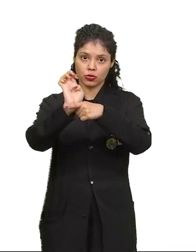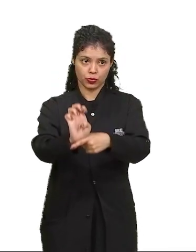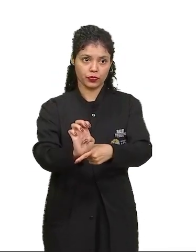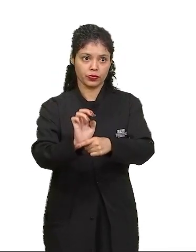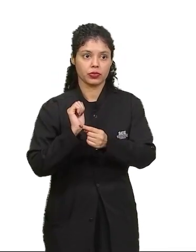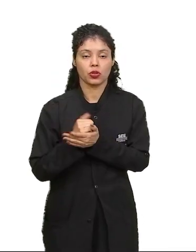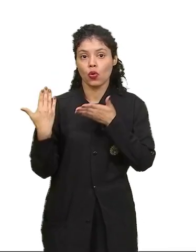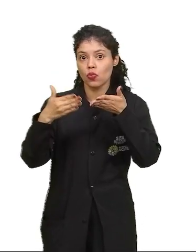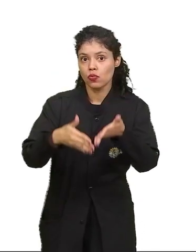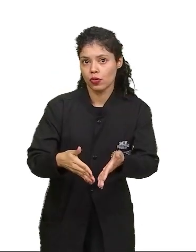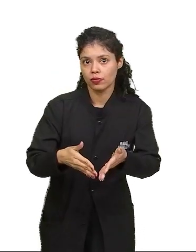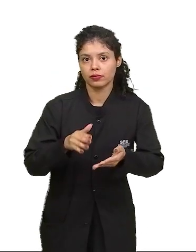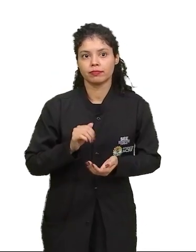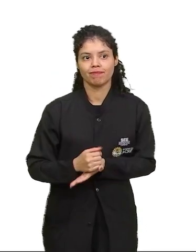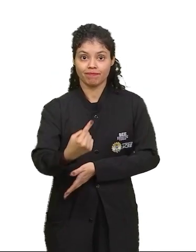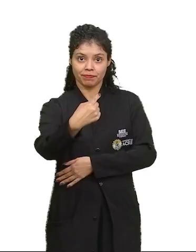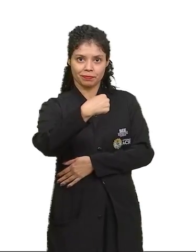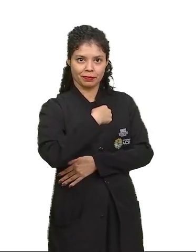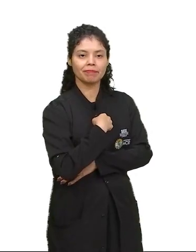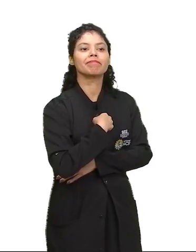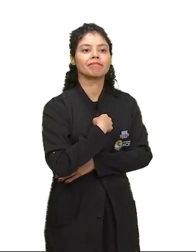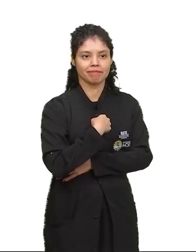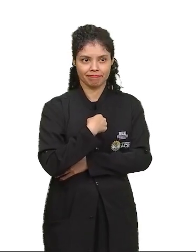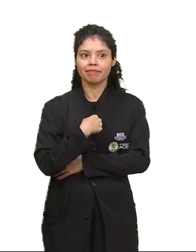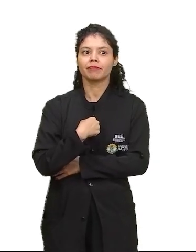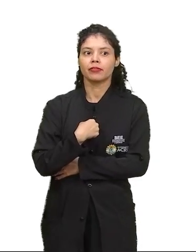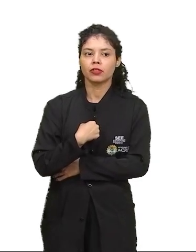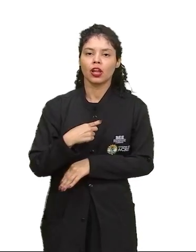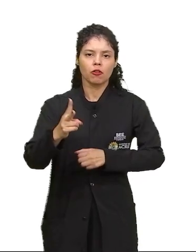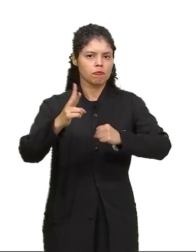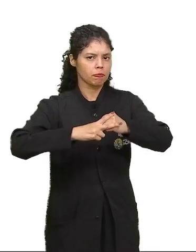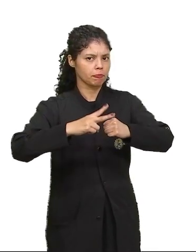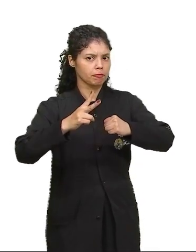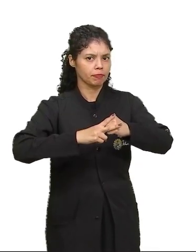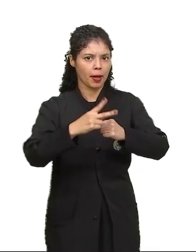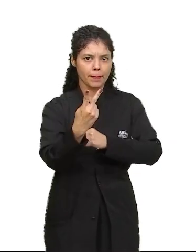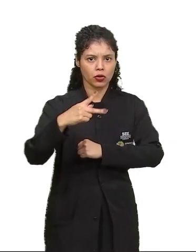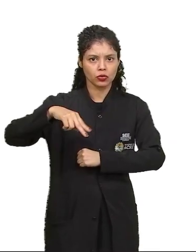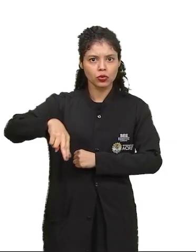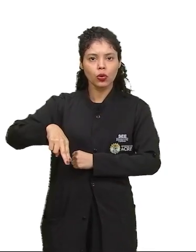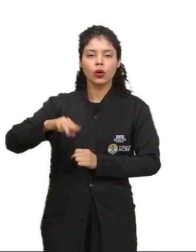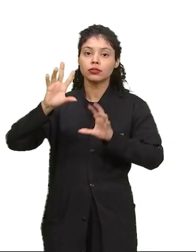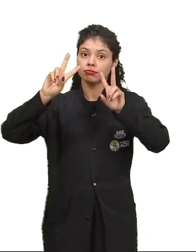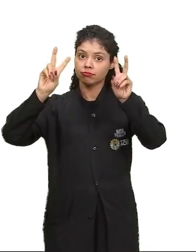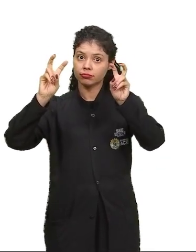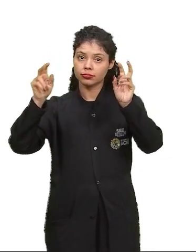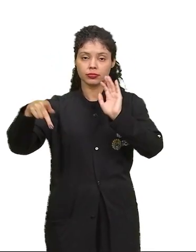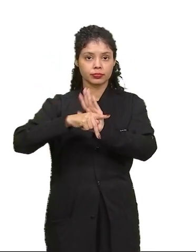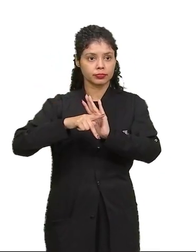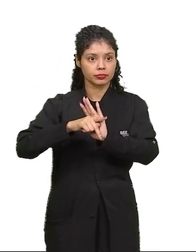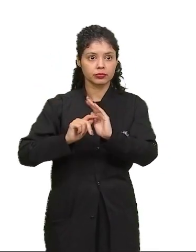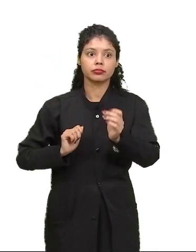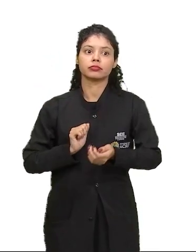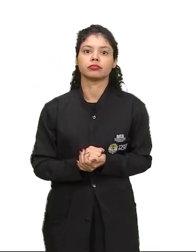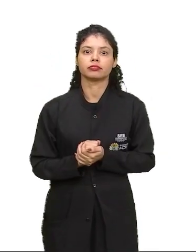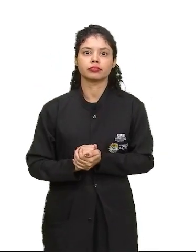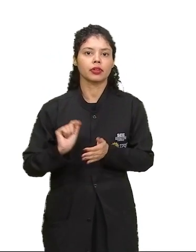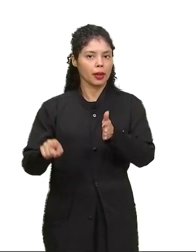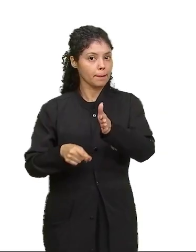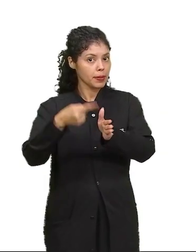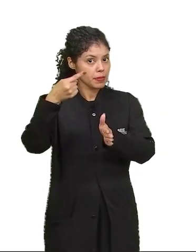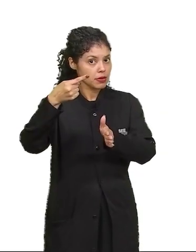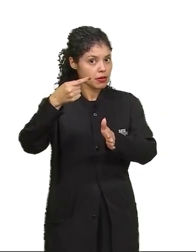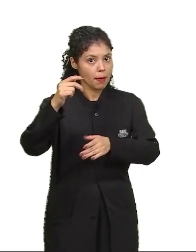O foco é o eu. Por isso que eu vou ter verbos, pronomes, termos predominantes em